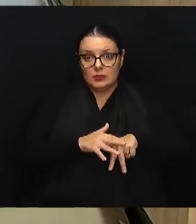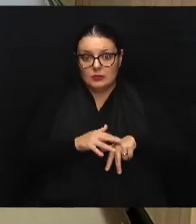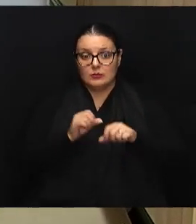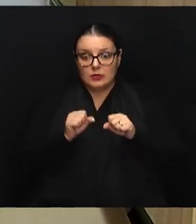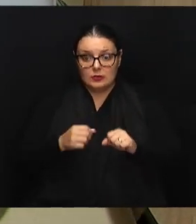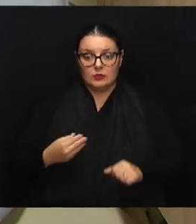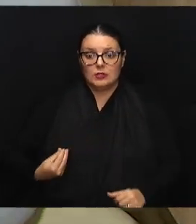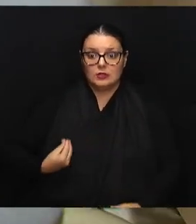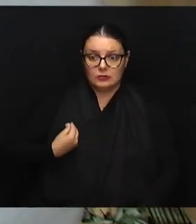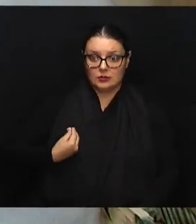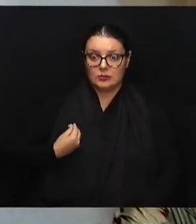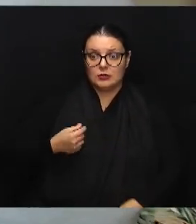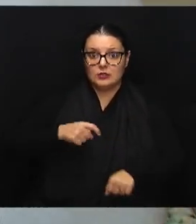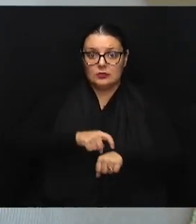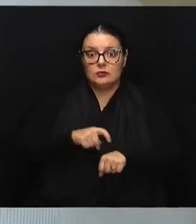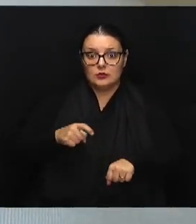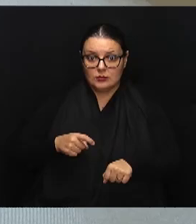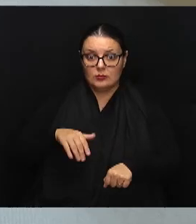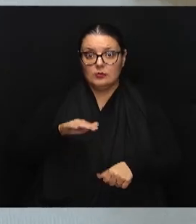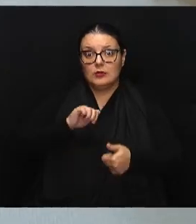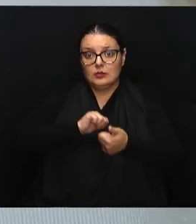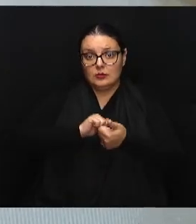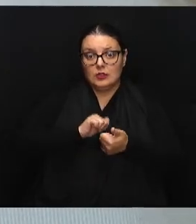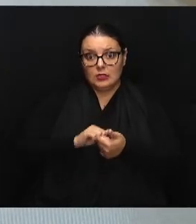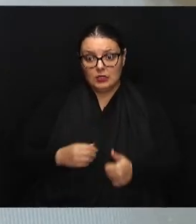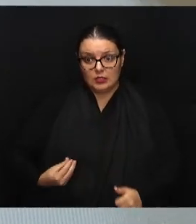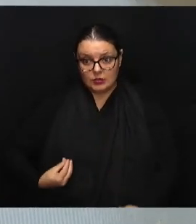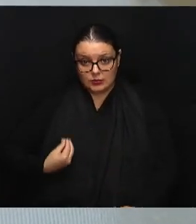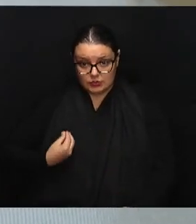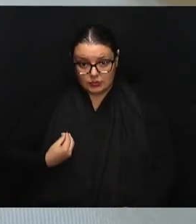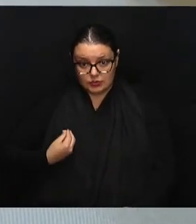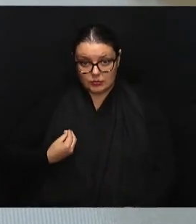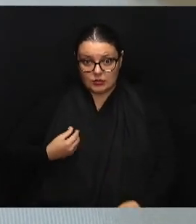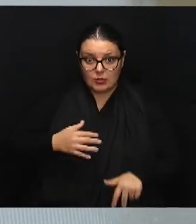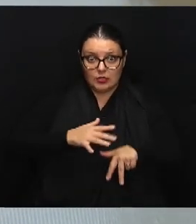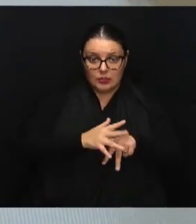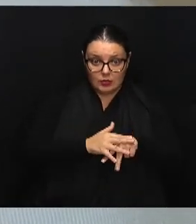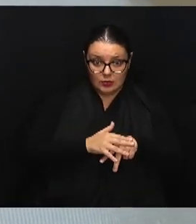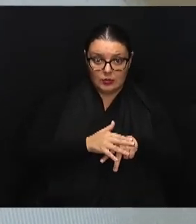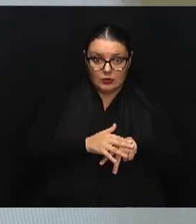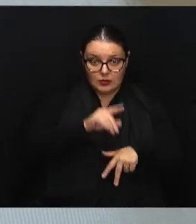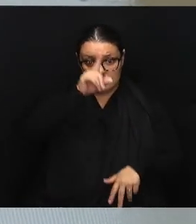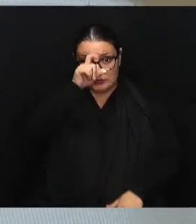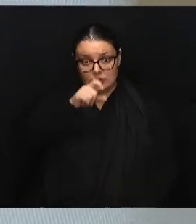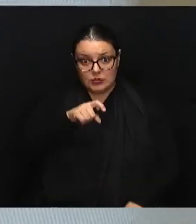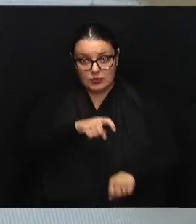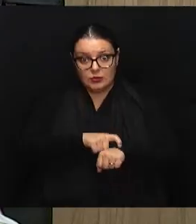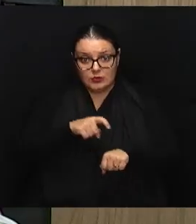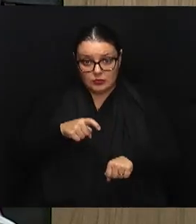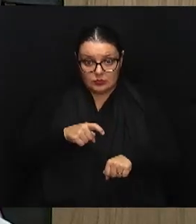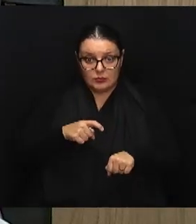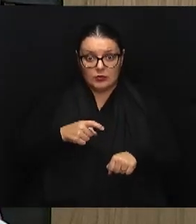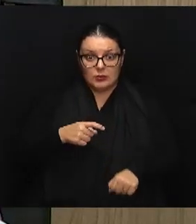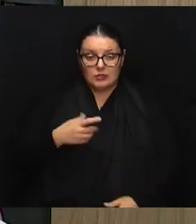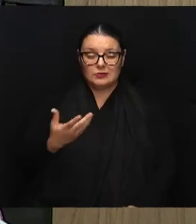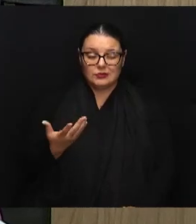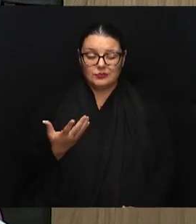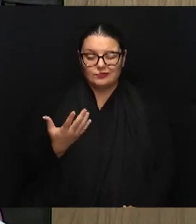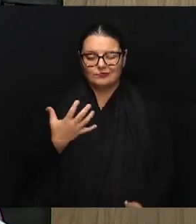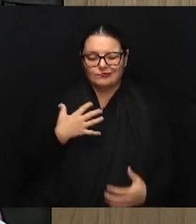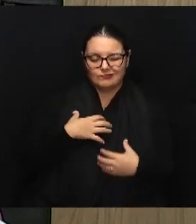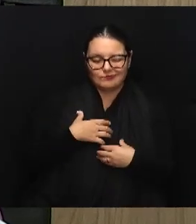possa viver esse momento com mais qualidade de vida. O paciente hospitalizado, ele está num momento de muita fragilidade,